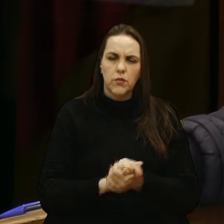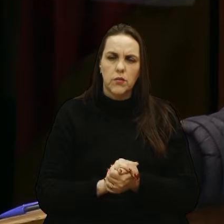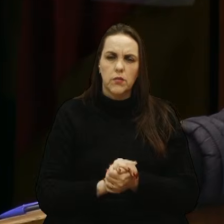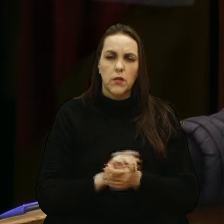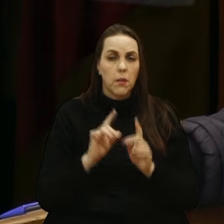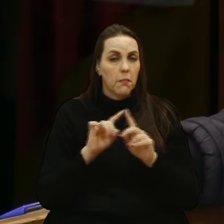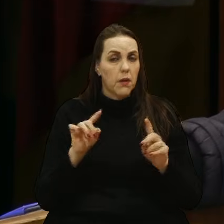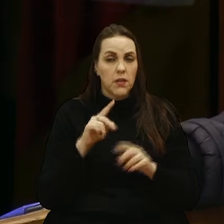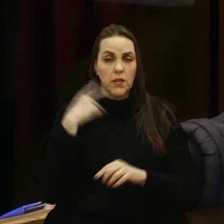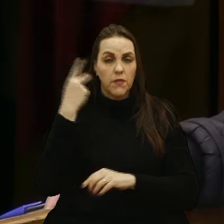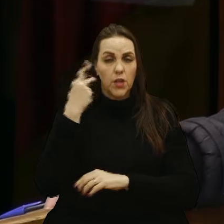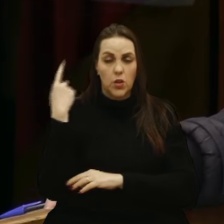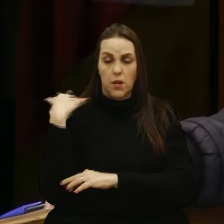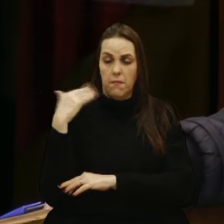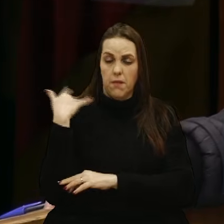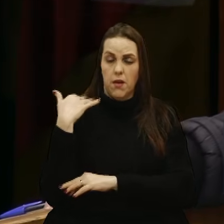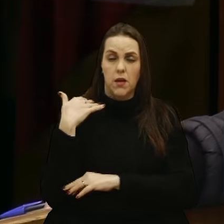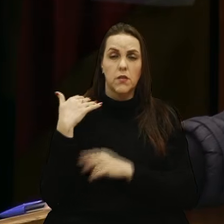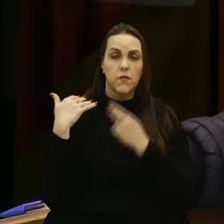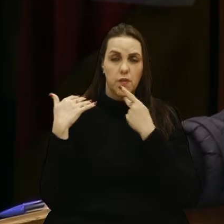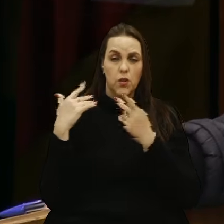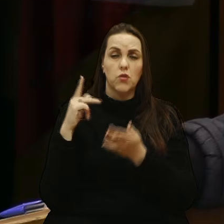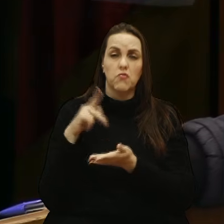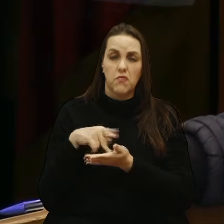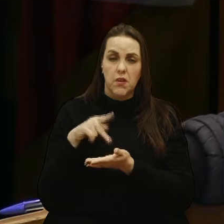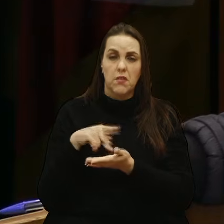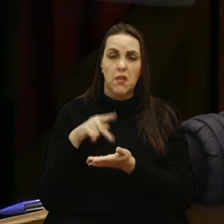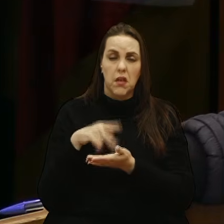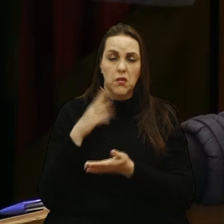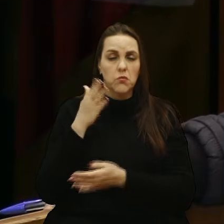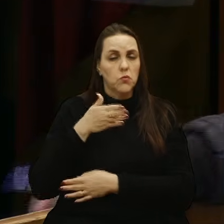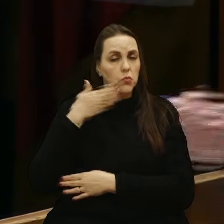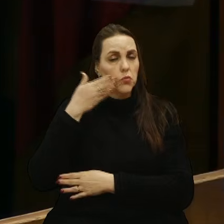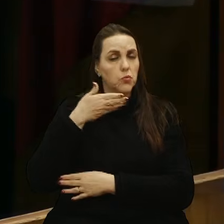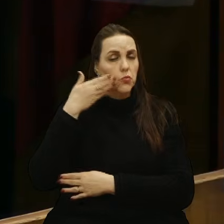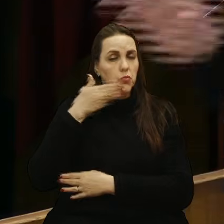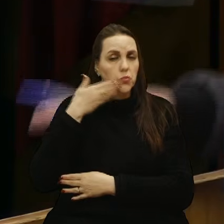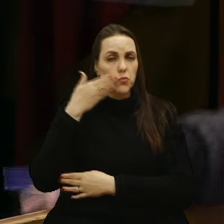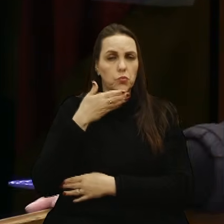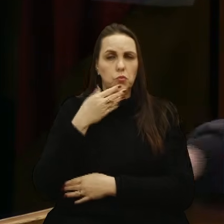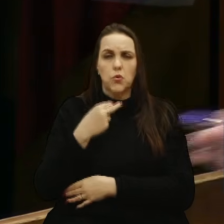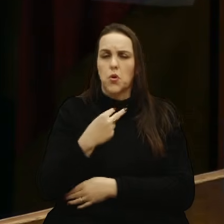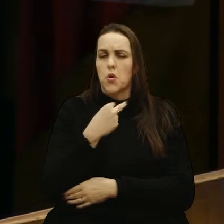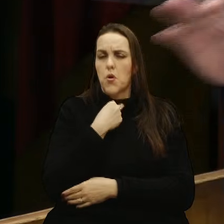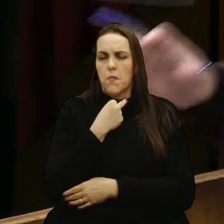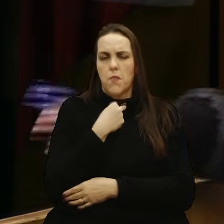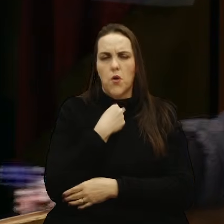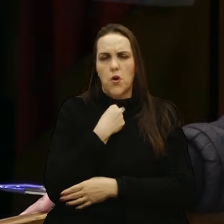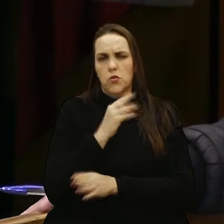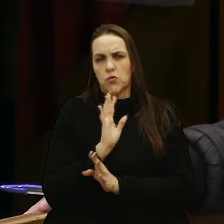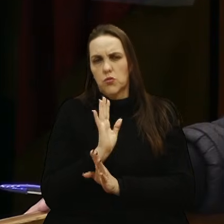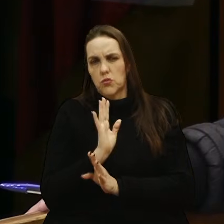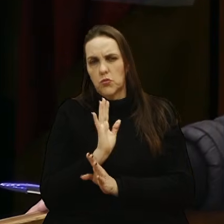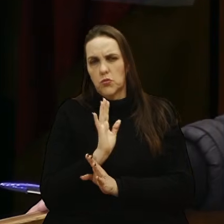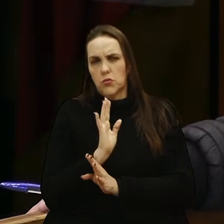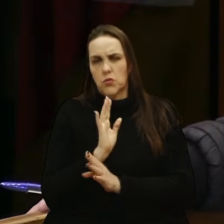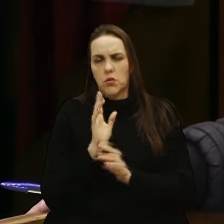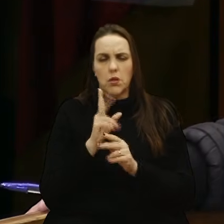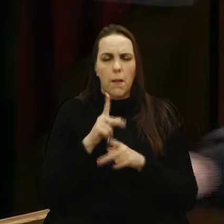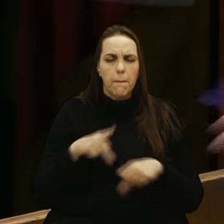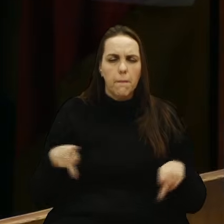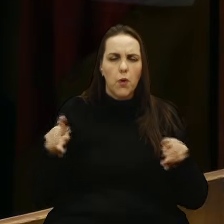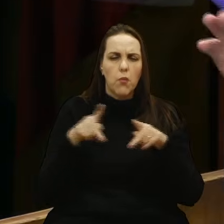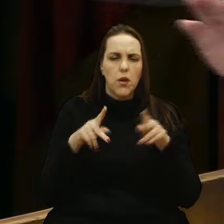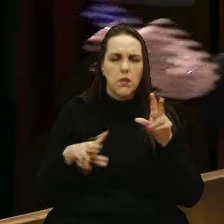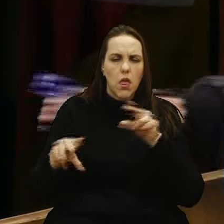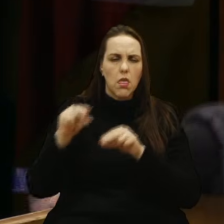vereadora Andressa Marques falou que realmente é um discurso que não pode ser discurso, realmente não pode ser populismo.